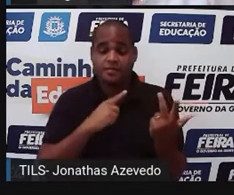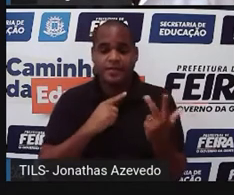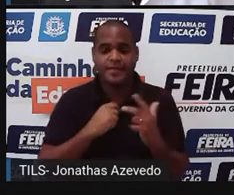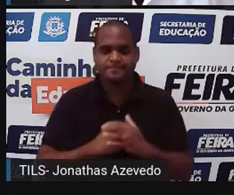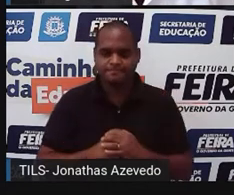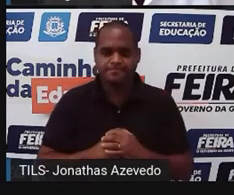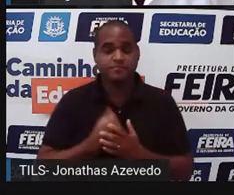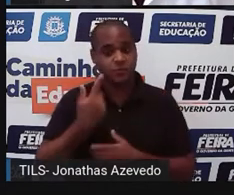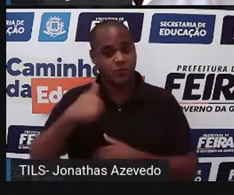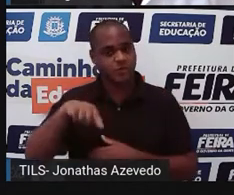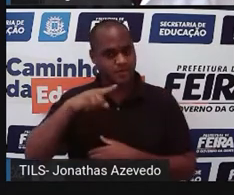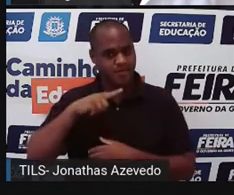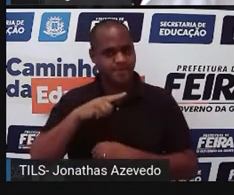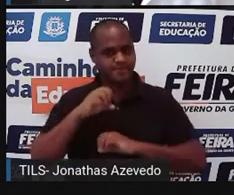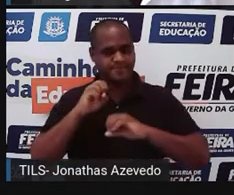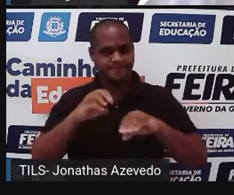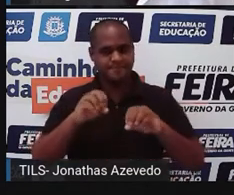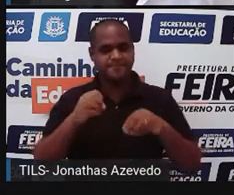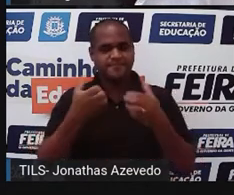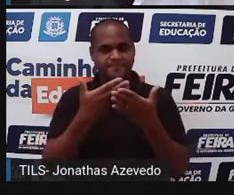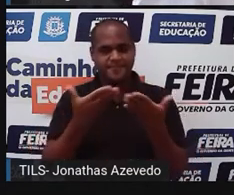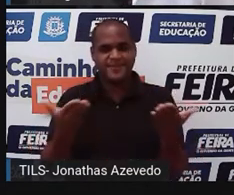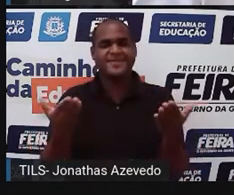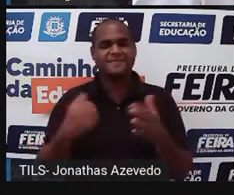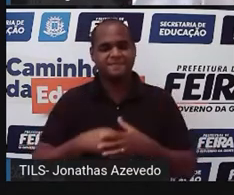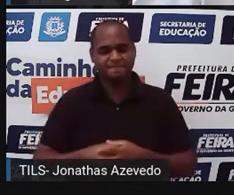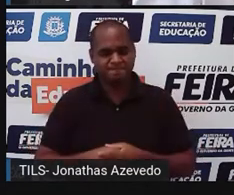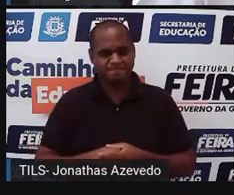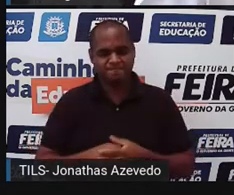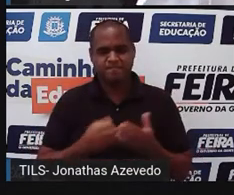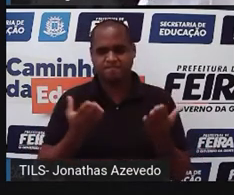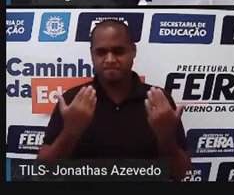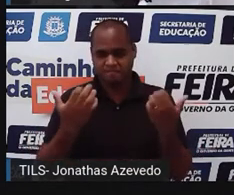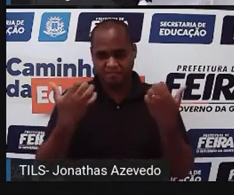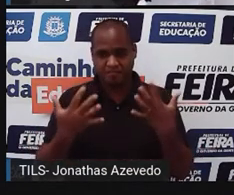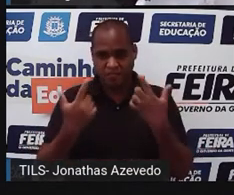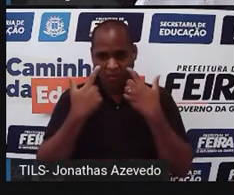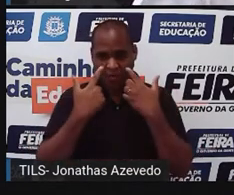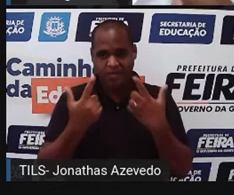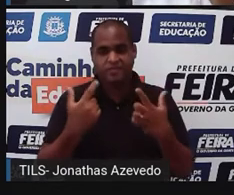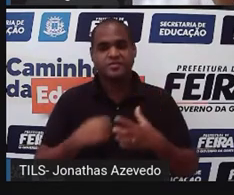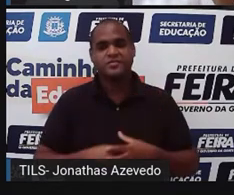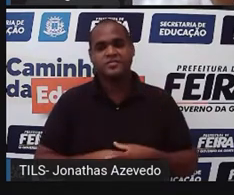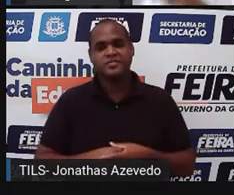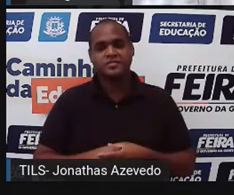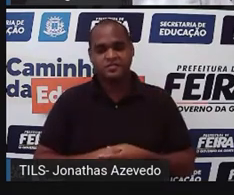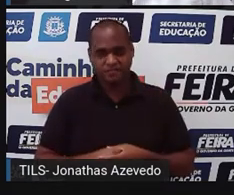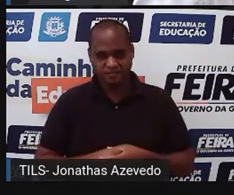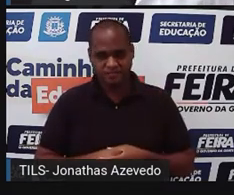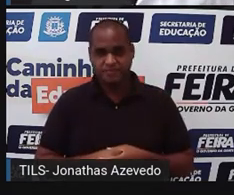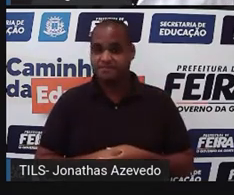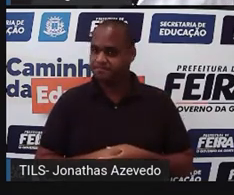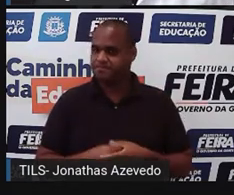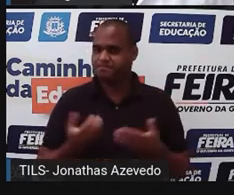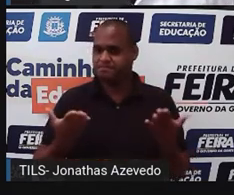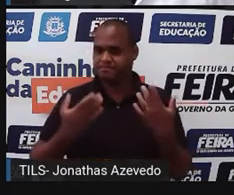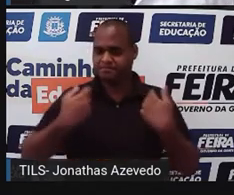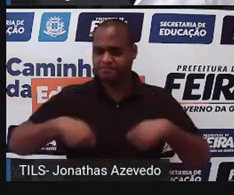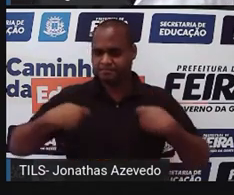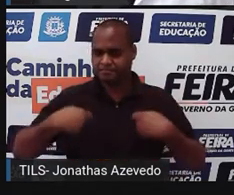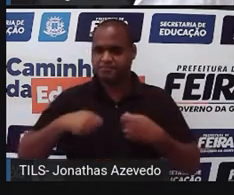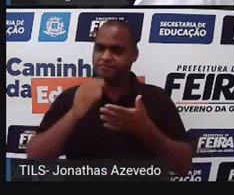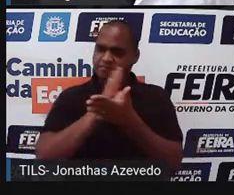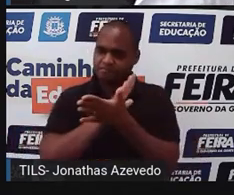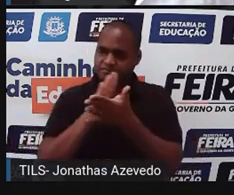E aí a gente vai ver nessa aula então vamos lá olha só e agora eu vou precisar de